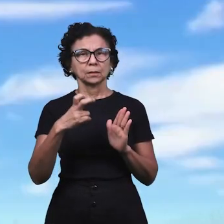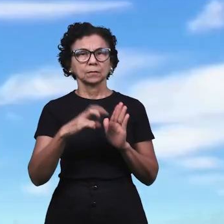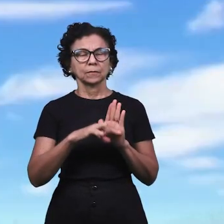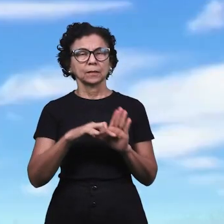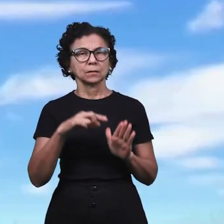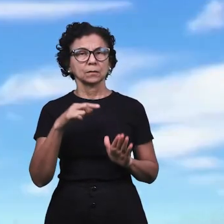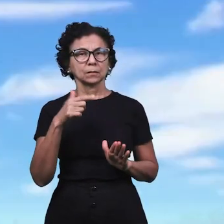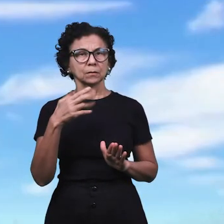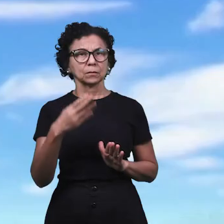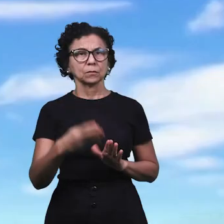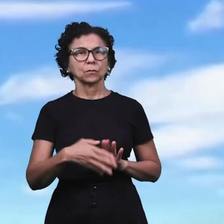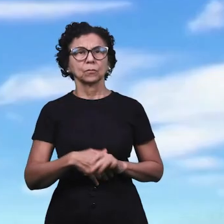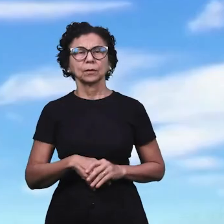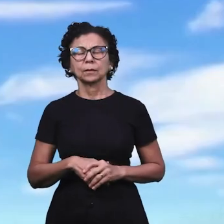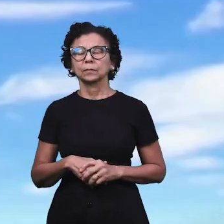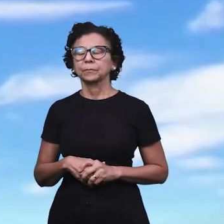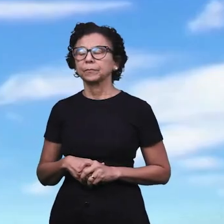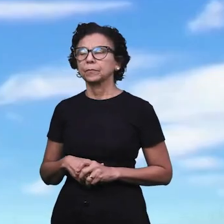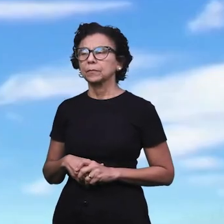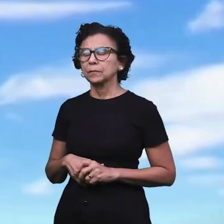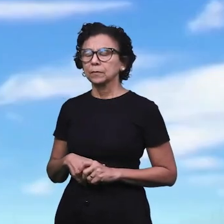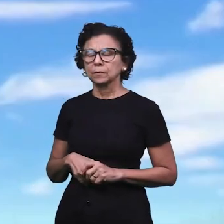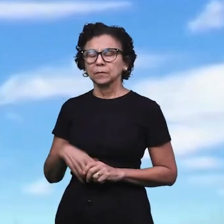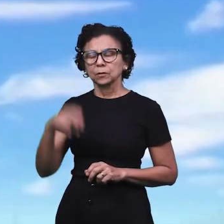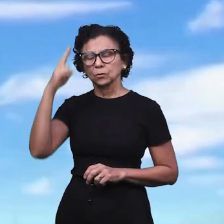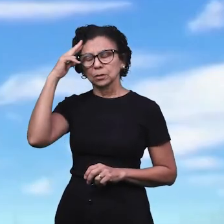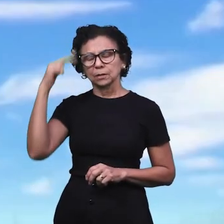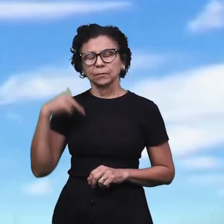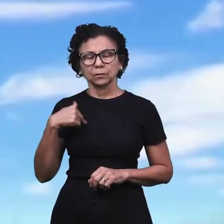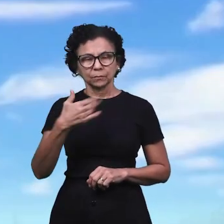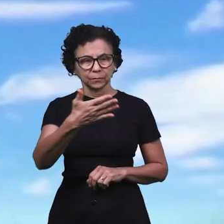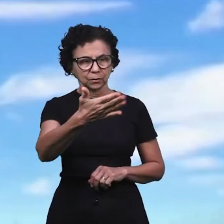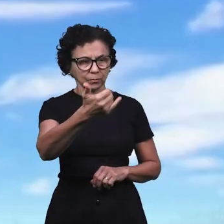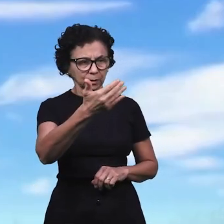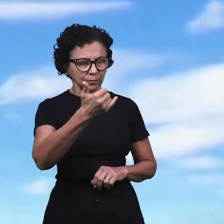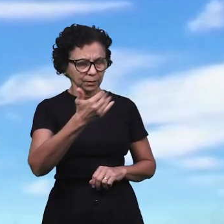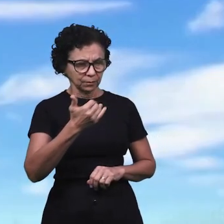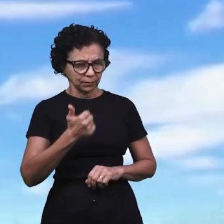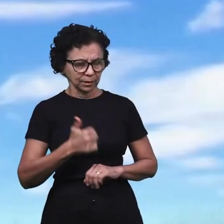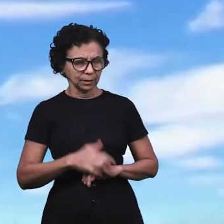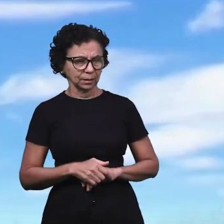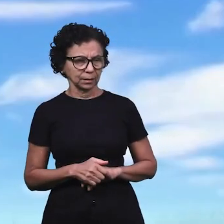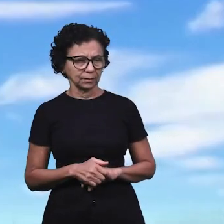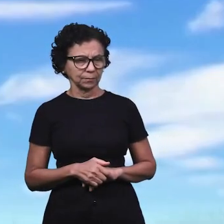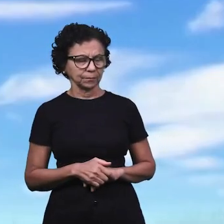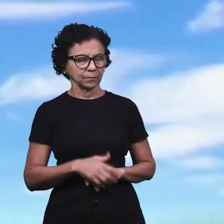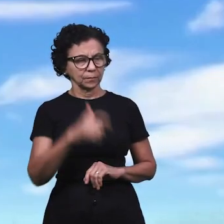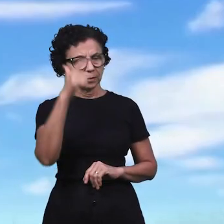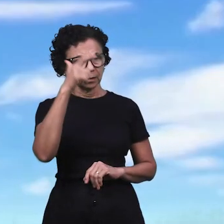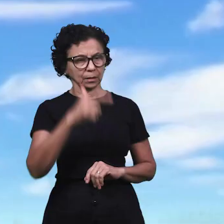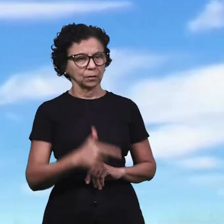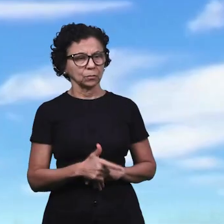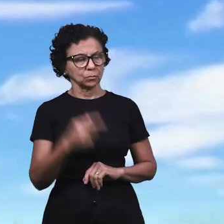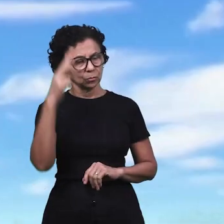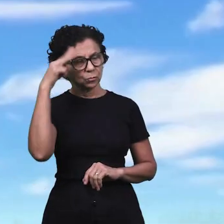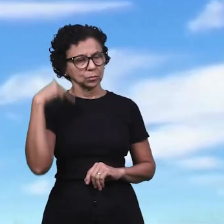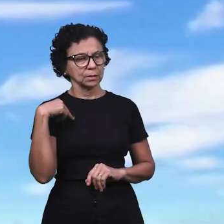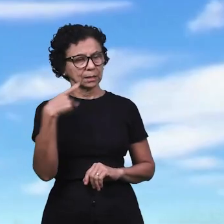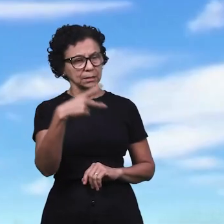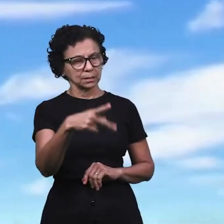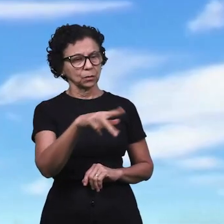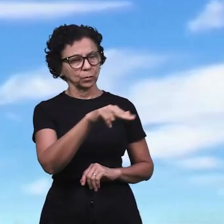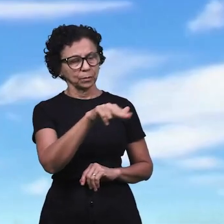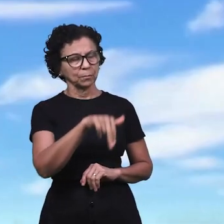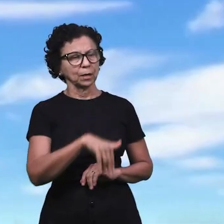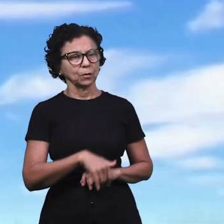a seus irmãos, peço-vos, chegai-vos a mim. E chegaram-se, então disse ele, eu sou José, vosso irmão, a